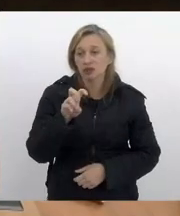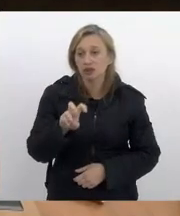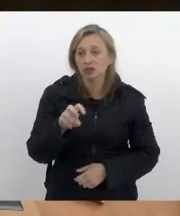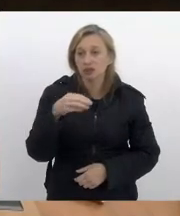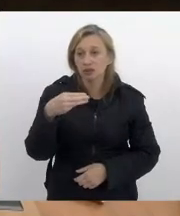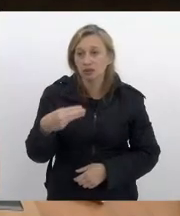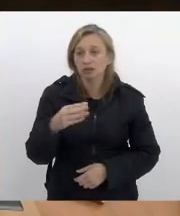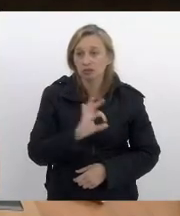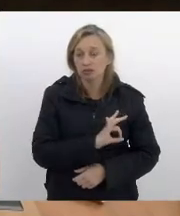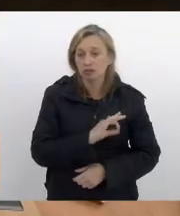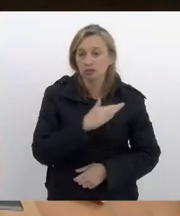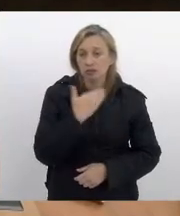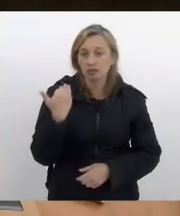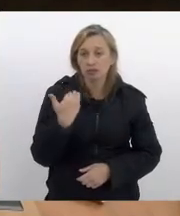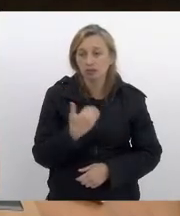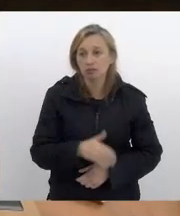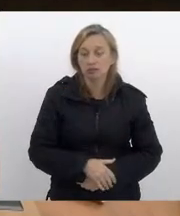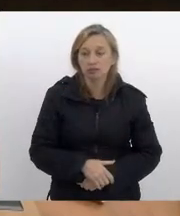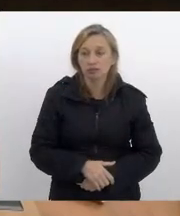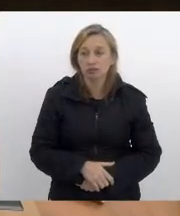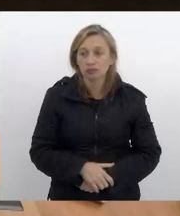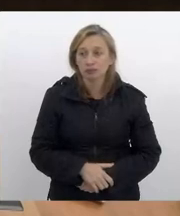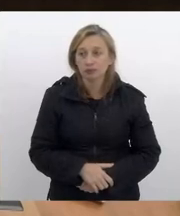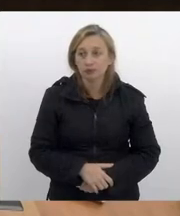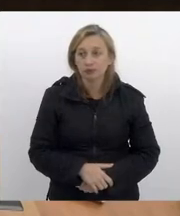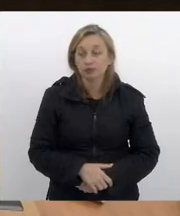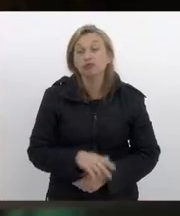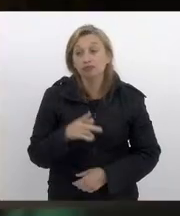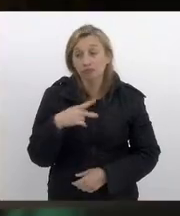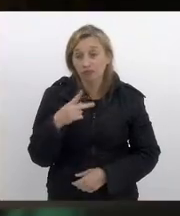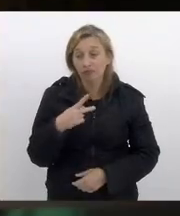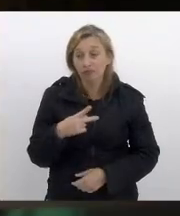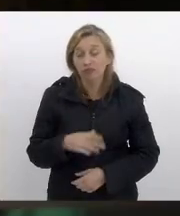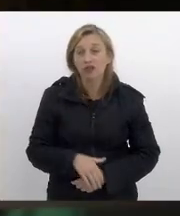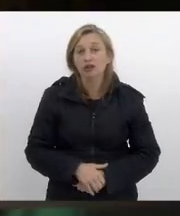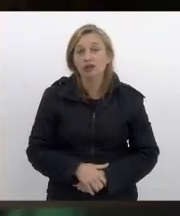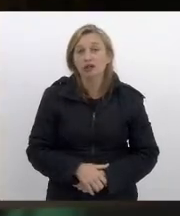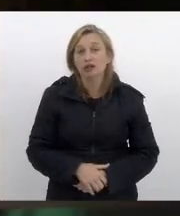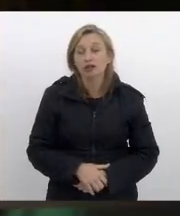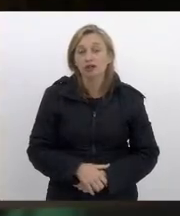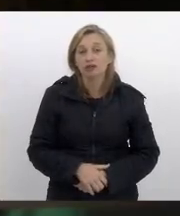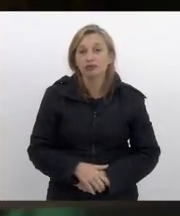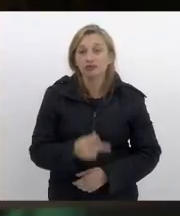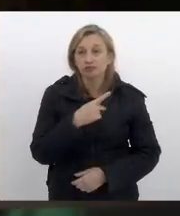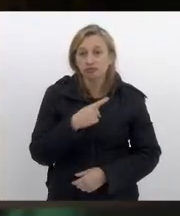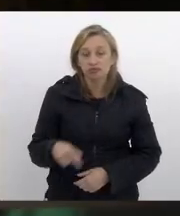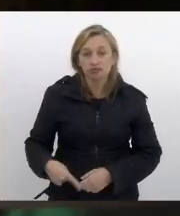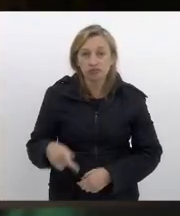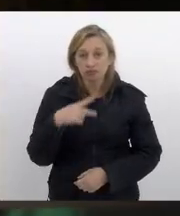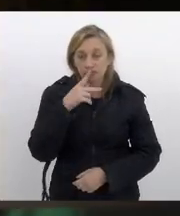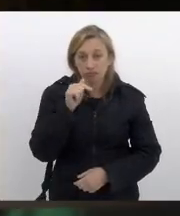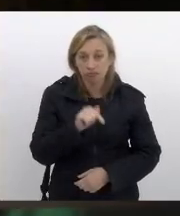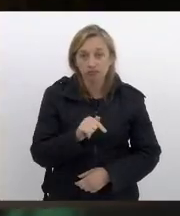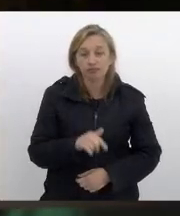53 policiais mortos. E aí vou bater só numa tecla que o nosso presidente falou aqui.